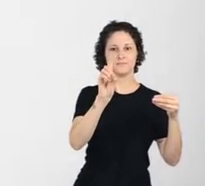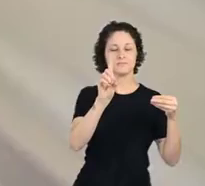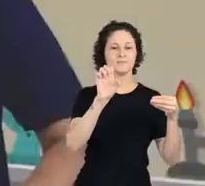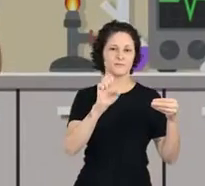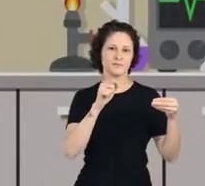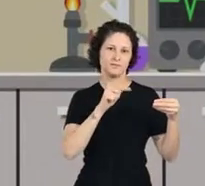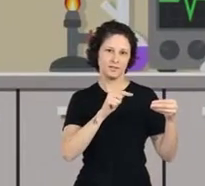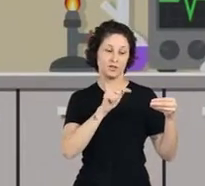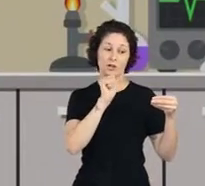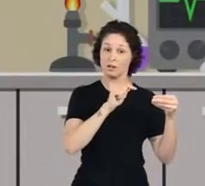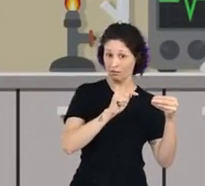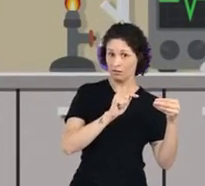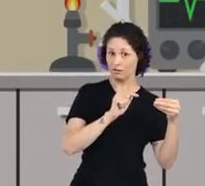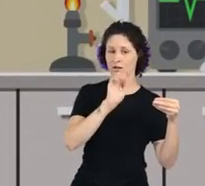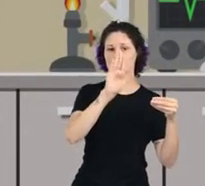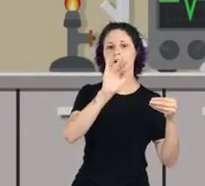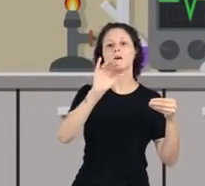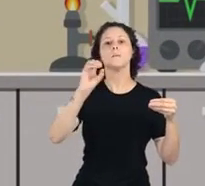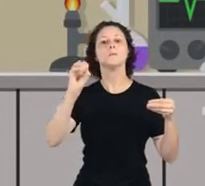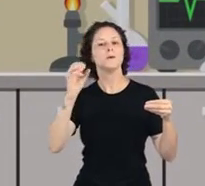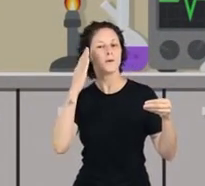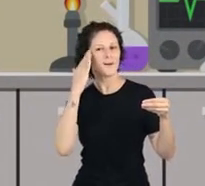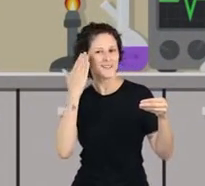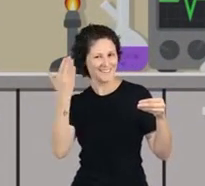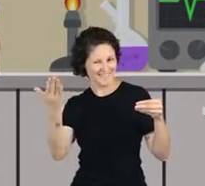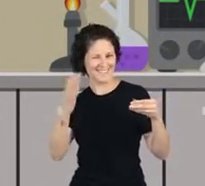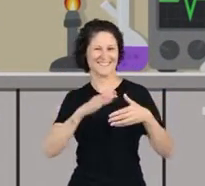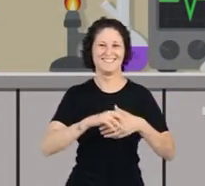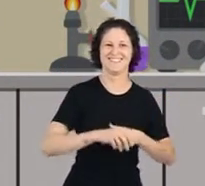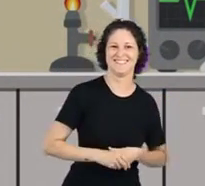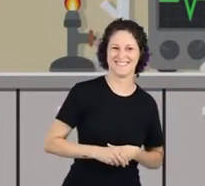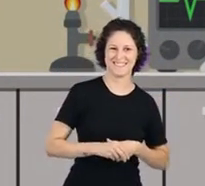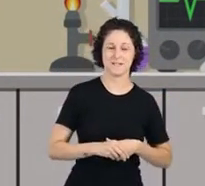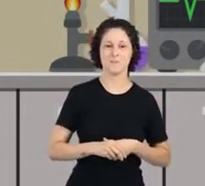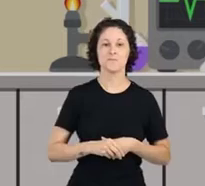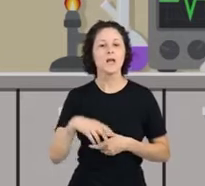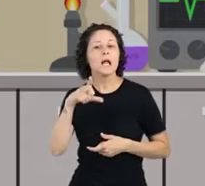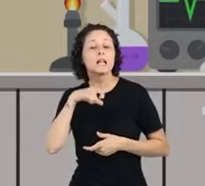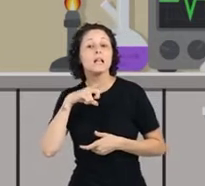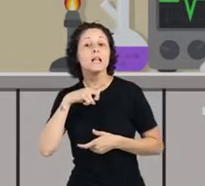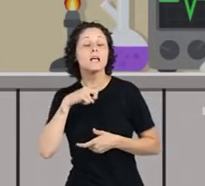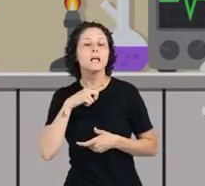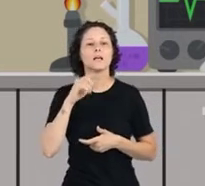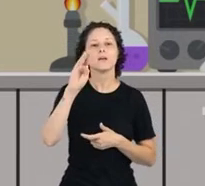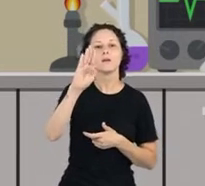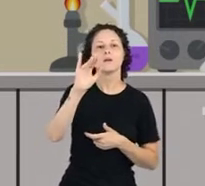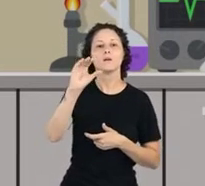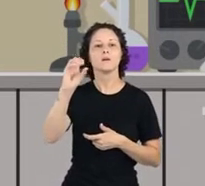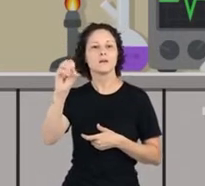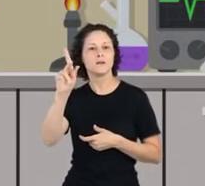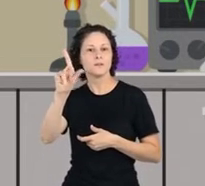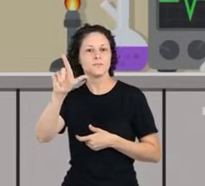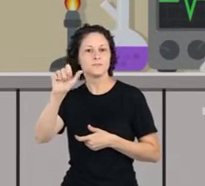Agora, que tal fazermos o nosso próprio plástico verde, o chamado bioplástico? Ele pode ser feito a partir da